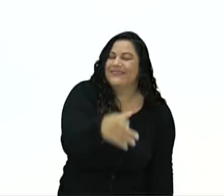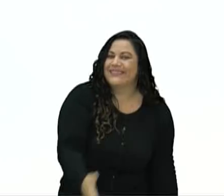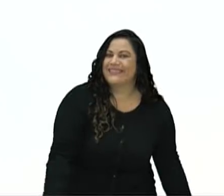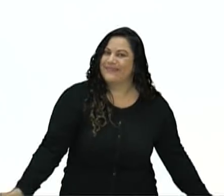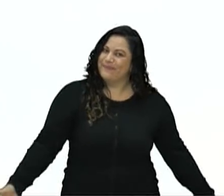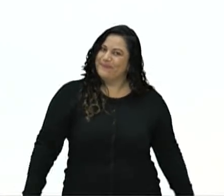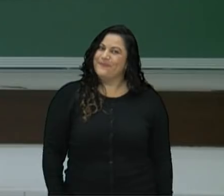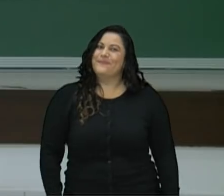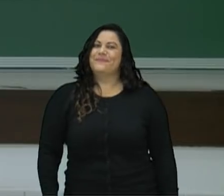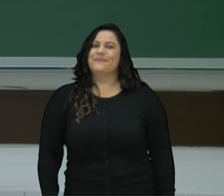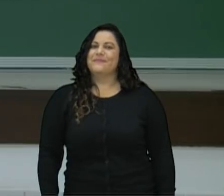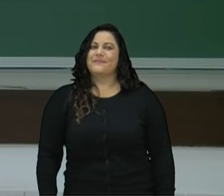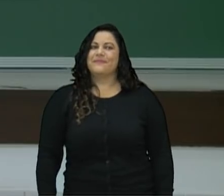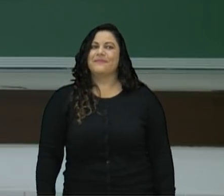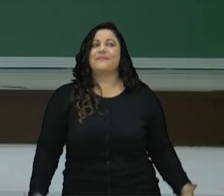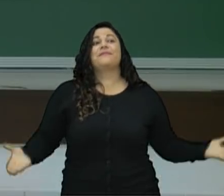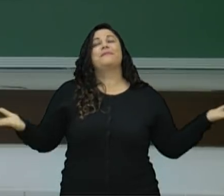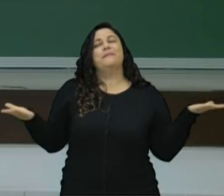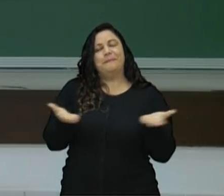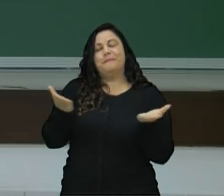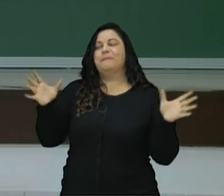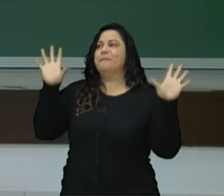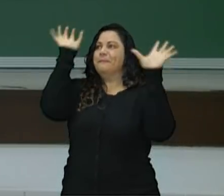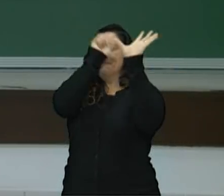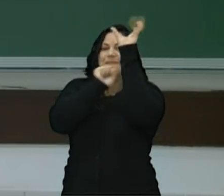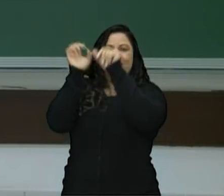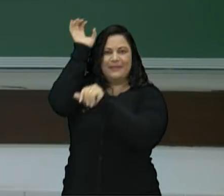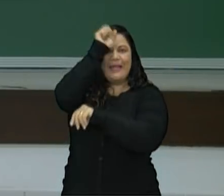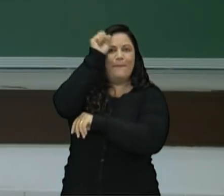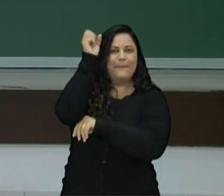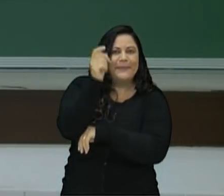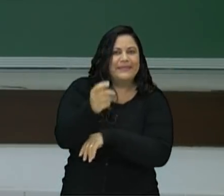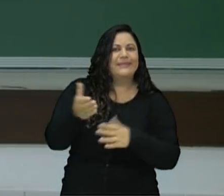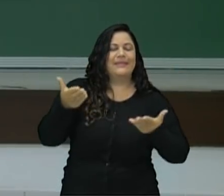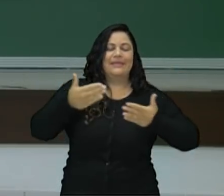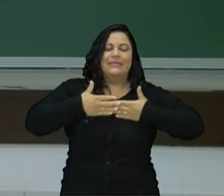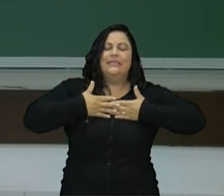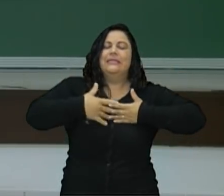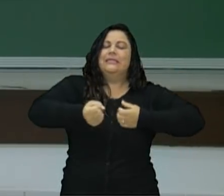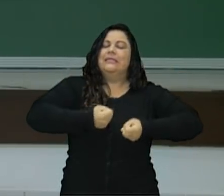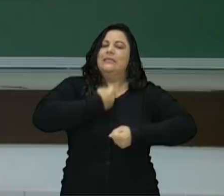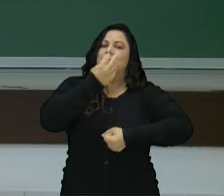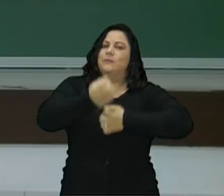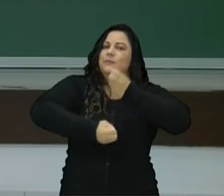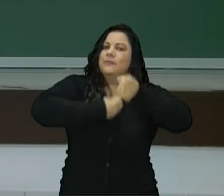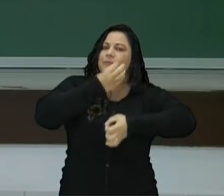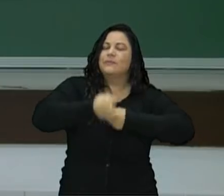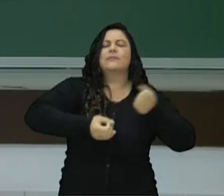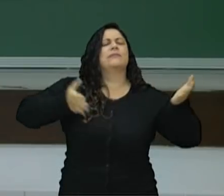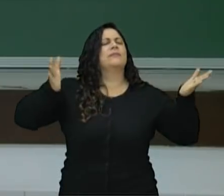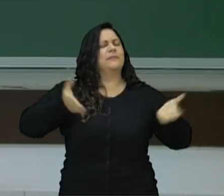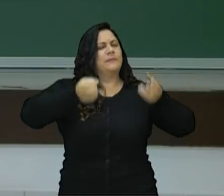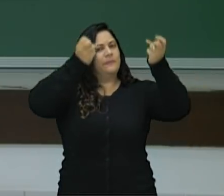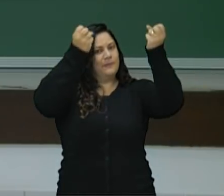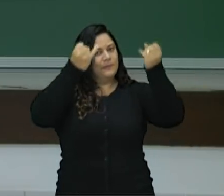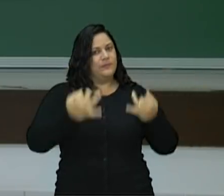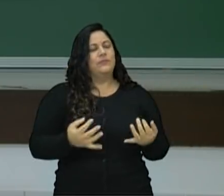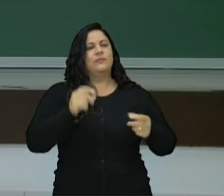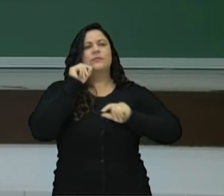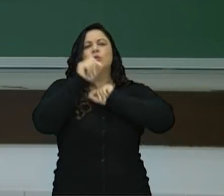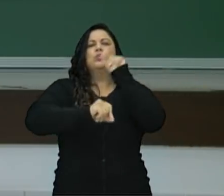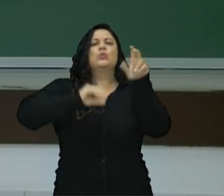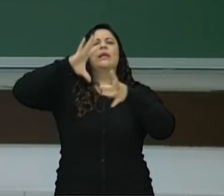Então, a gente vai aprender um pouquinho a partir deste depoimento, né? Como eu já havia anunciado, né? O que é uma coesão